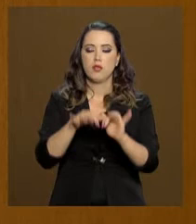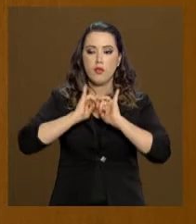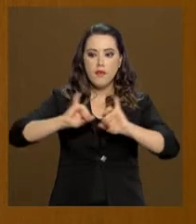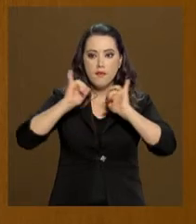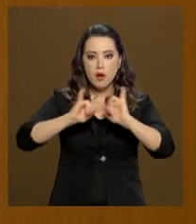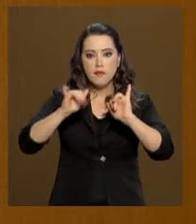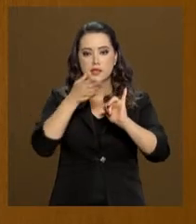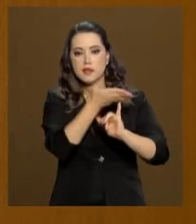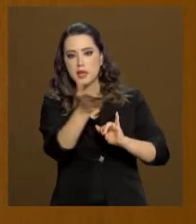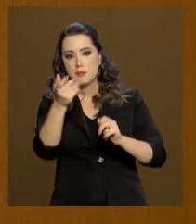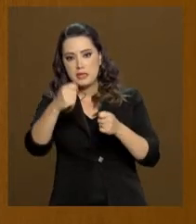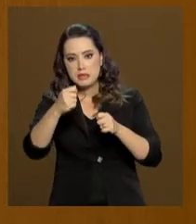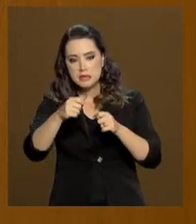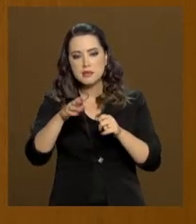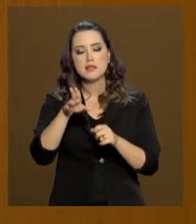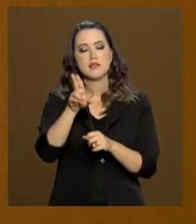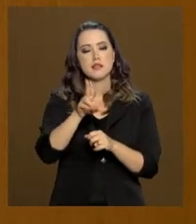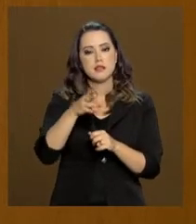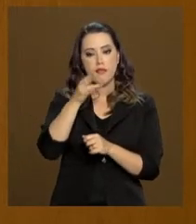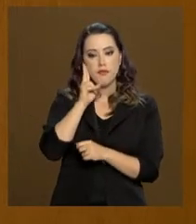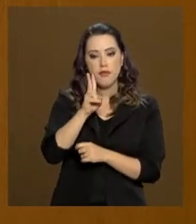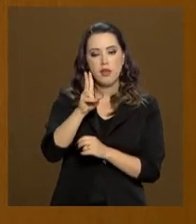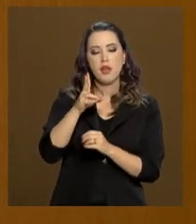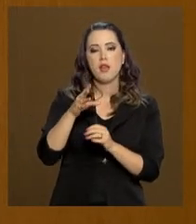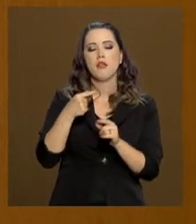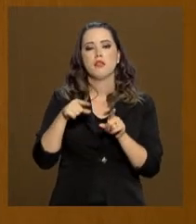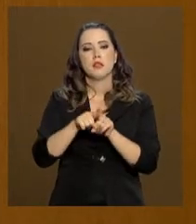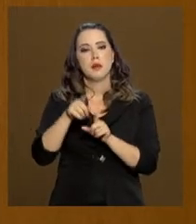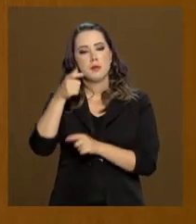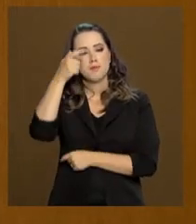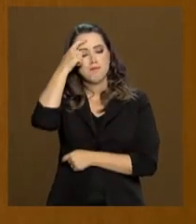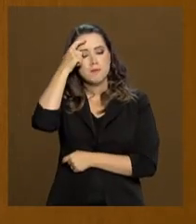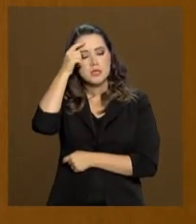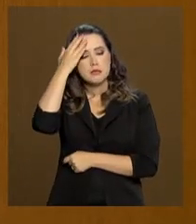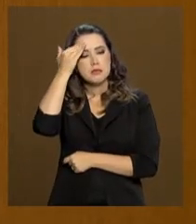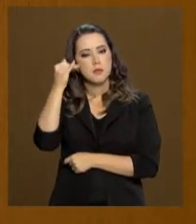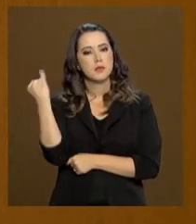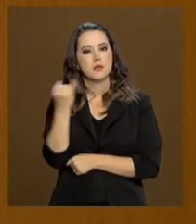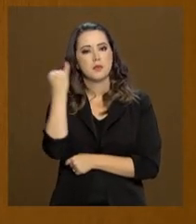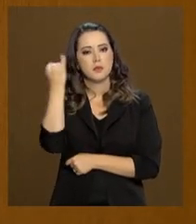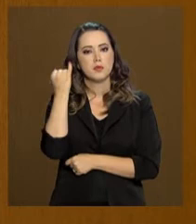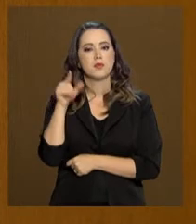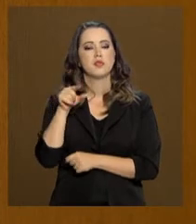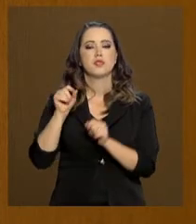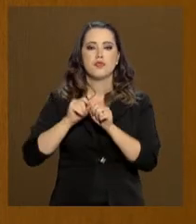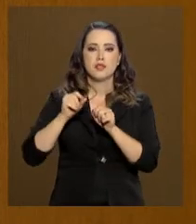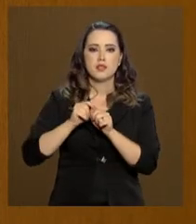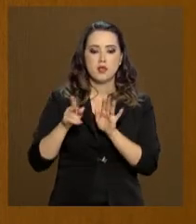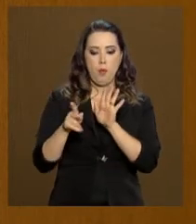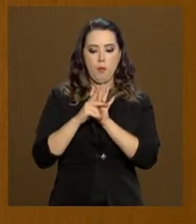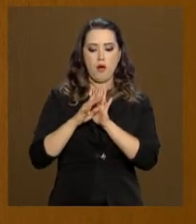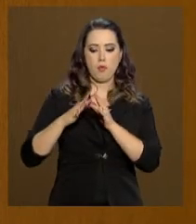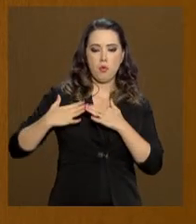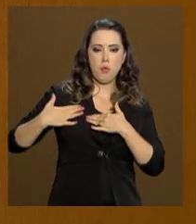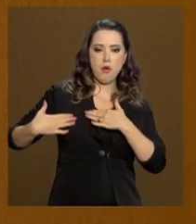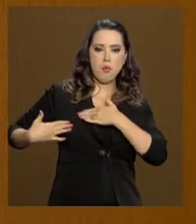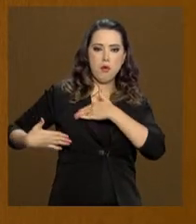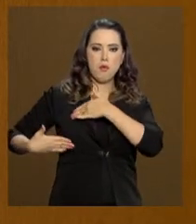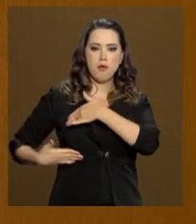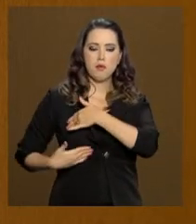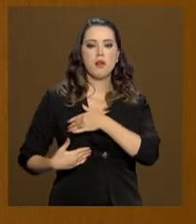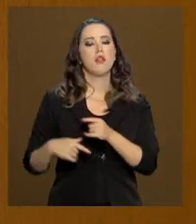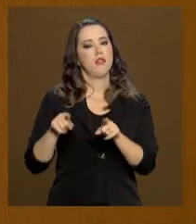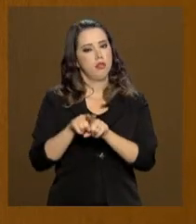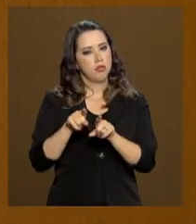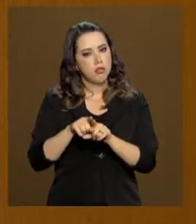é de extrema importância para que as mulheres se conscientizem da necessidade de fazer o autoexame, de fazer a